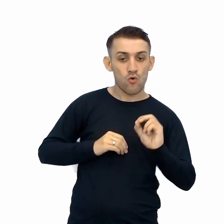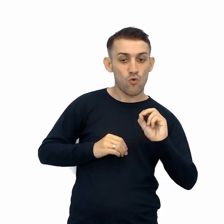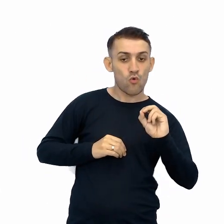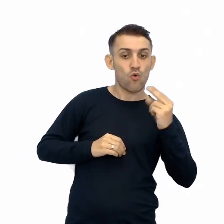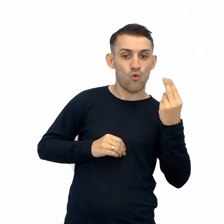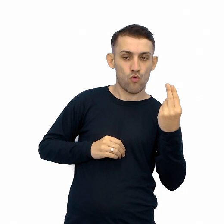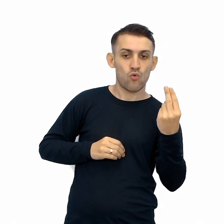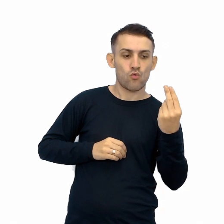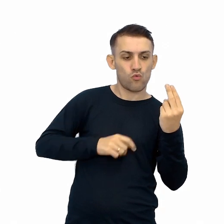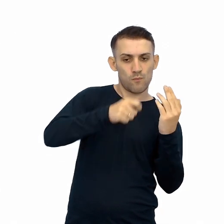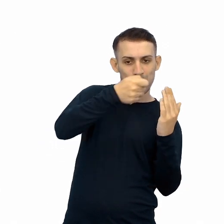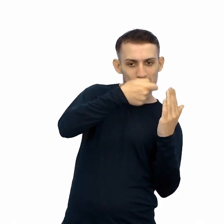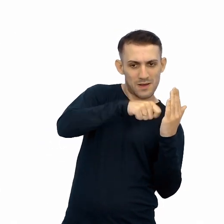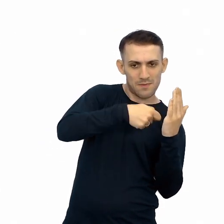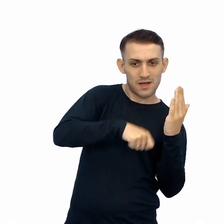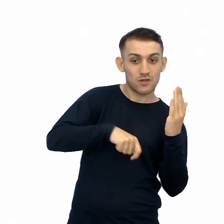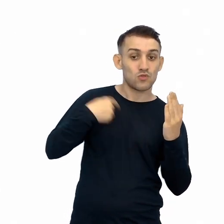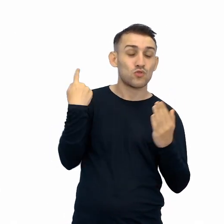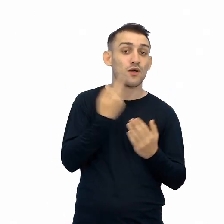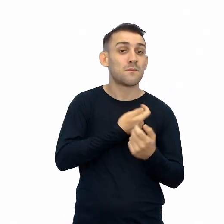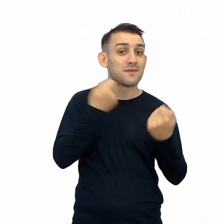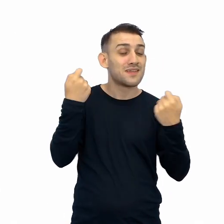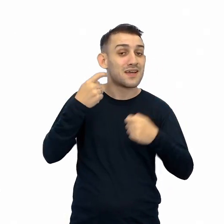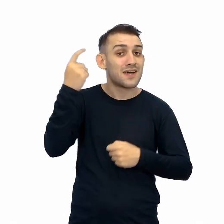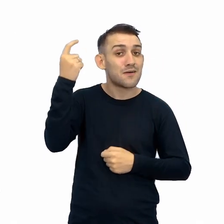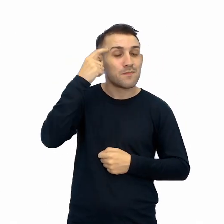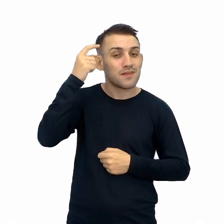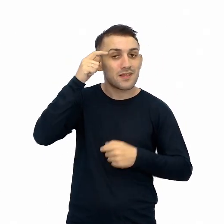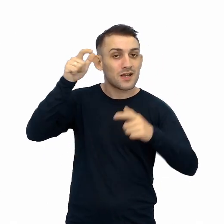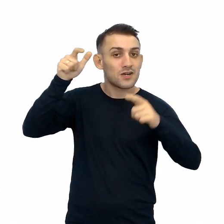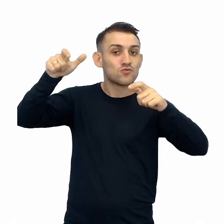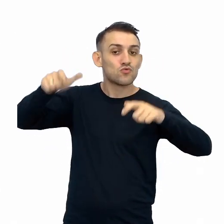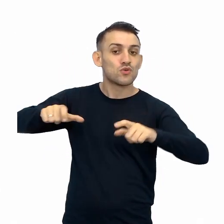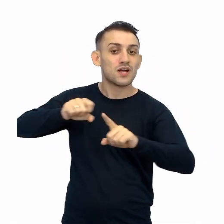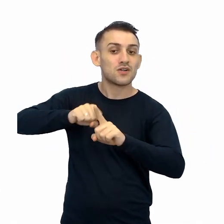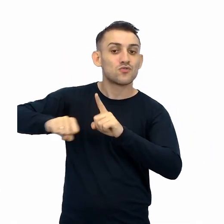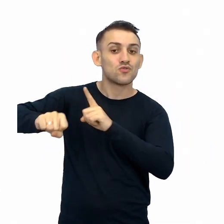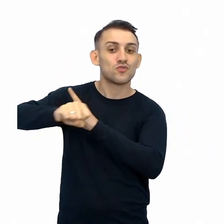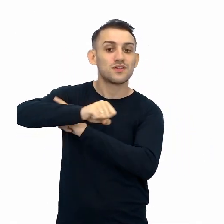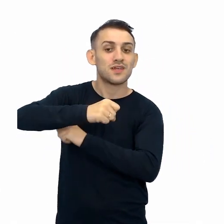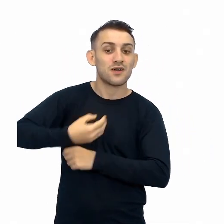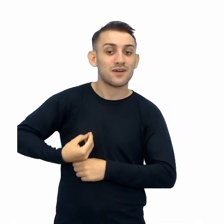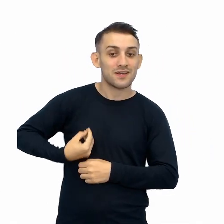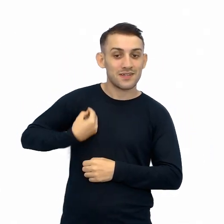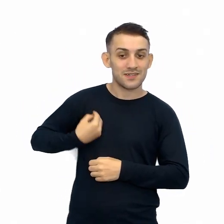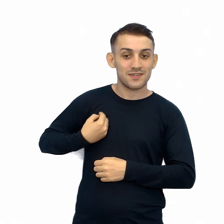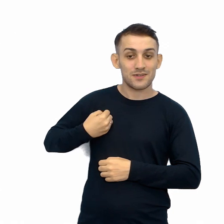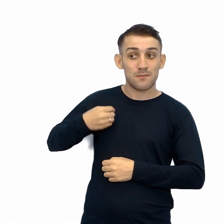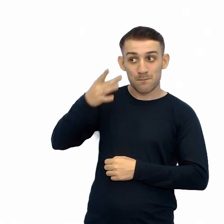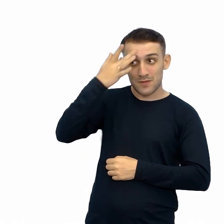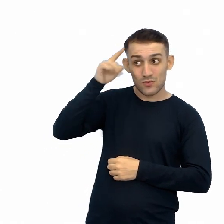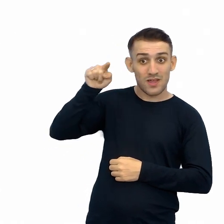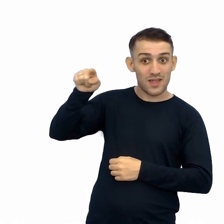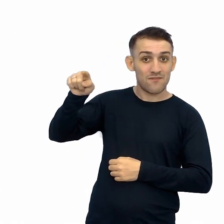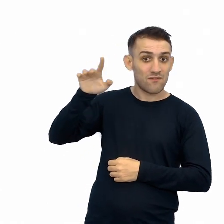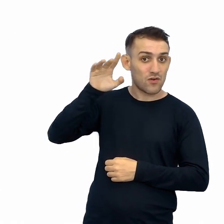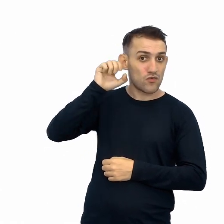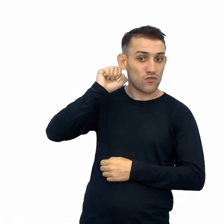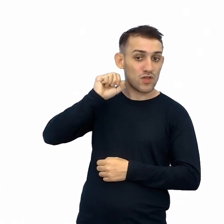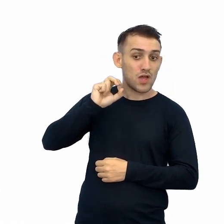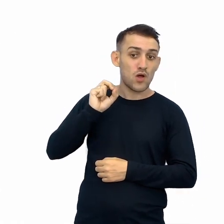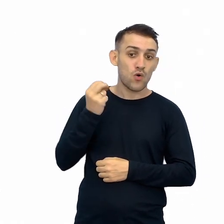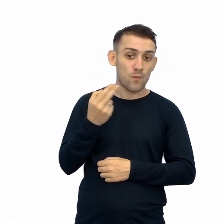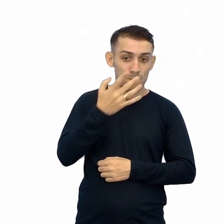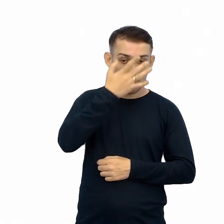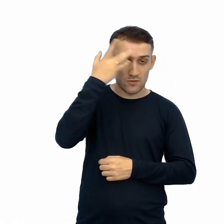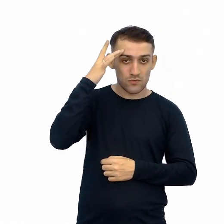nós precisamos pensar no lugar social ocupado por quem vai nos ouvir ou por quem vai